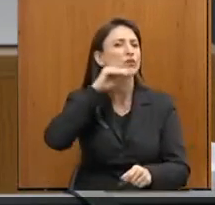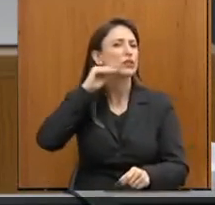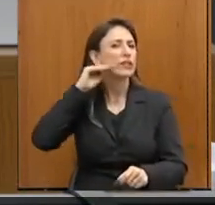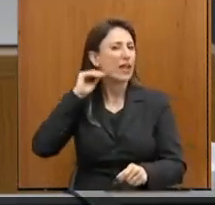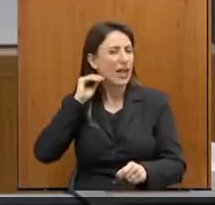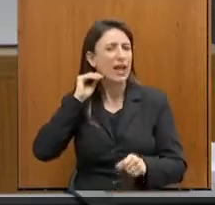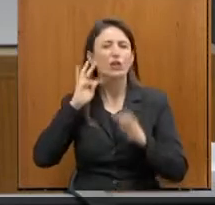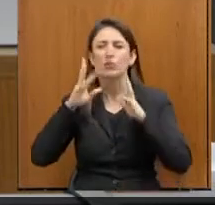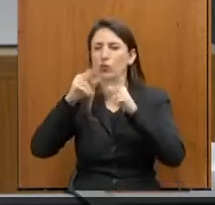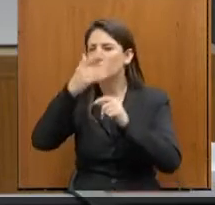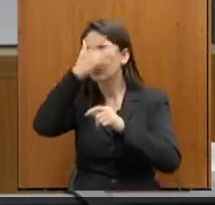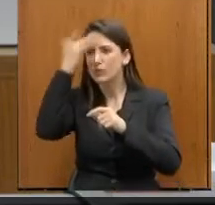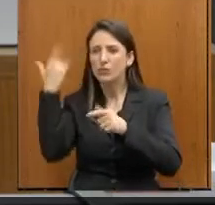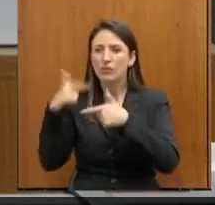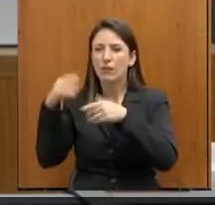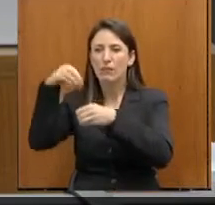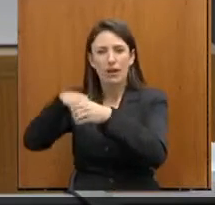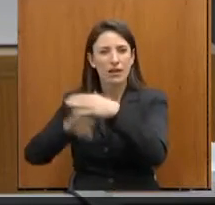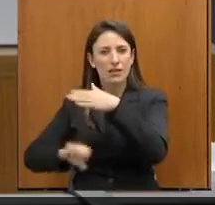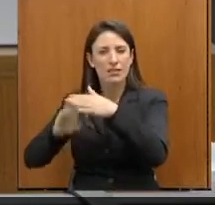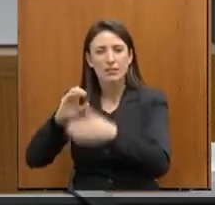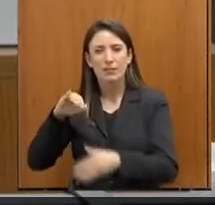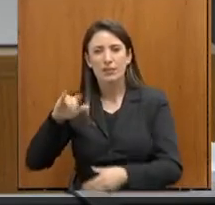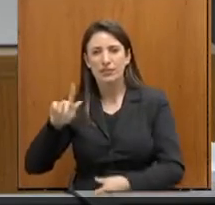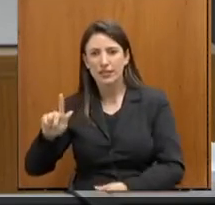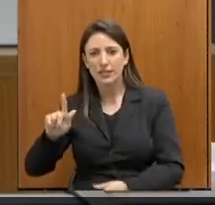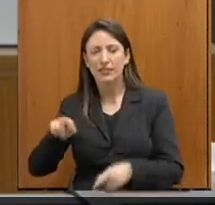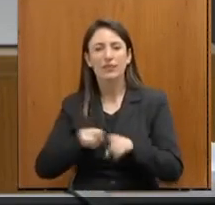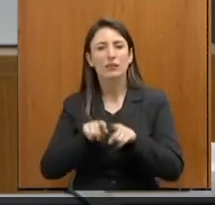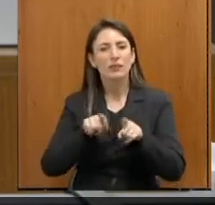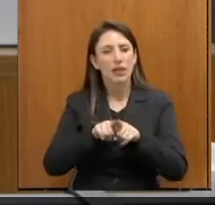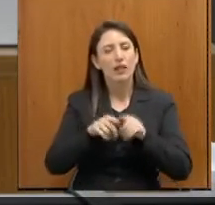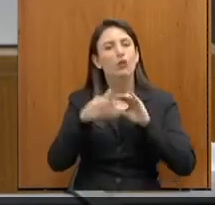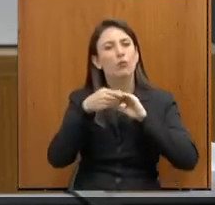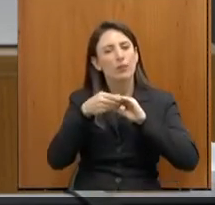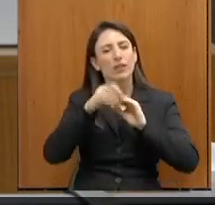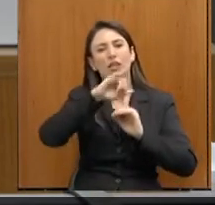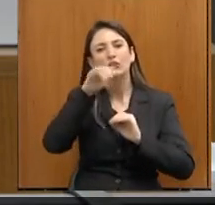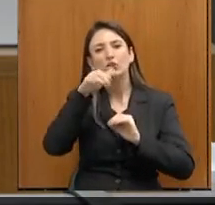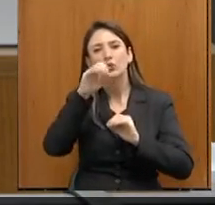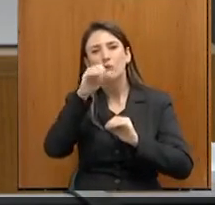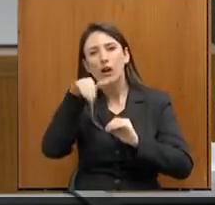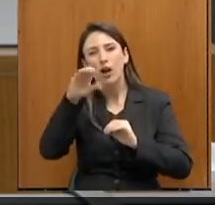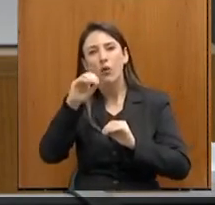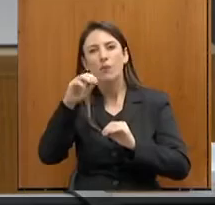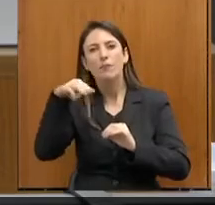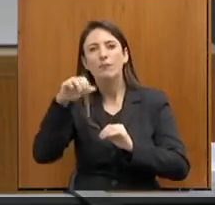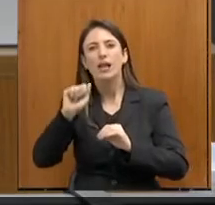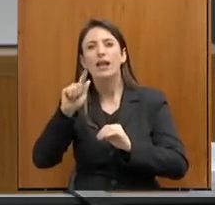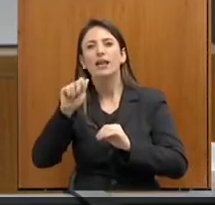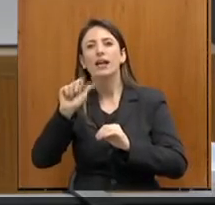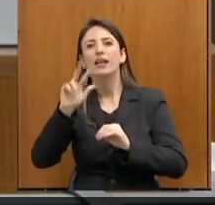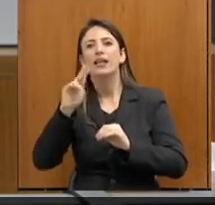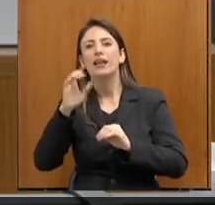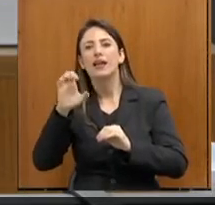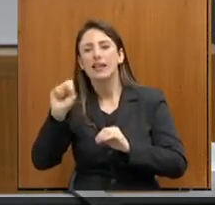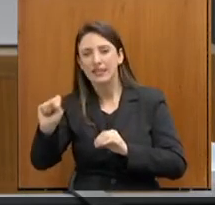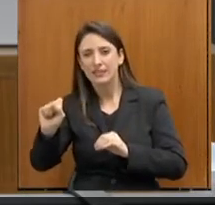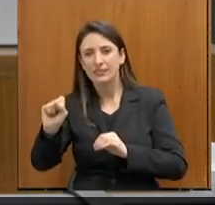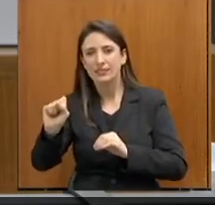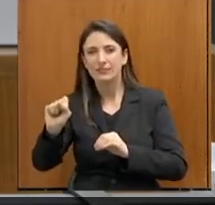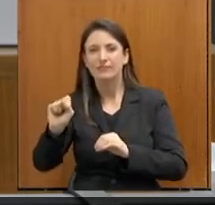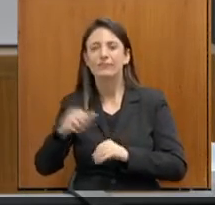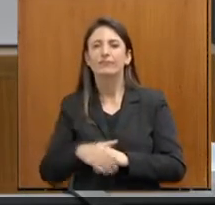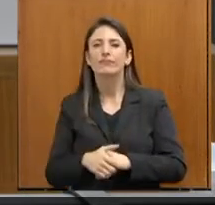da Cemig na pessoa do João Magalhães alturas e pesos e medidas e ligue Pedro Magalhães